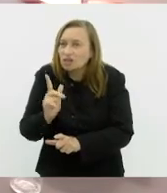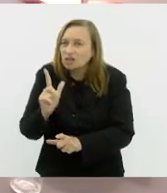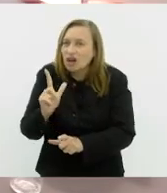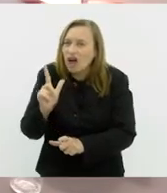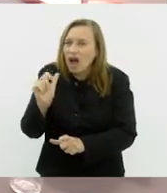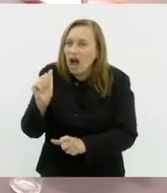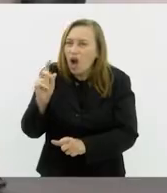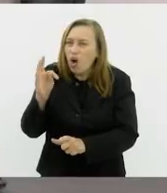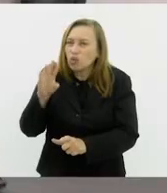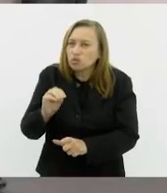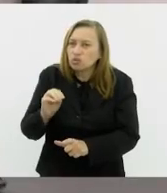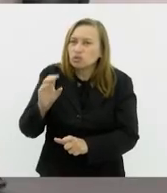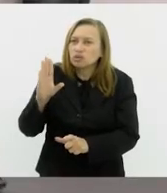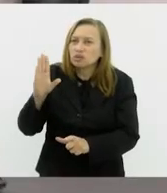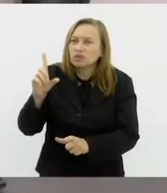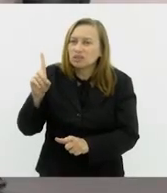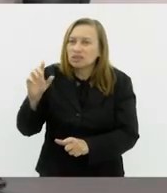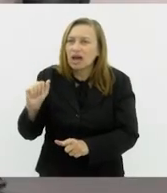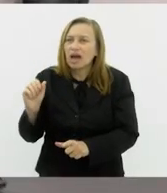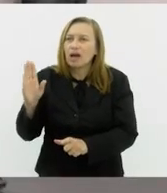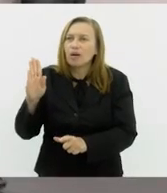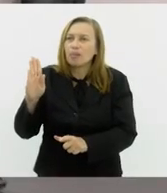isso, deputado? Foi aquele do...